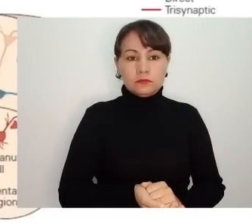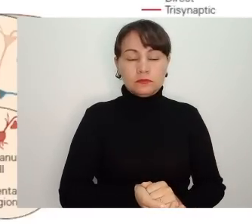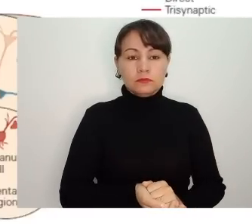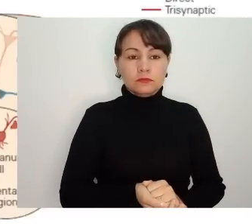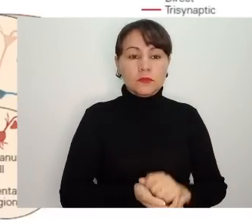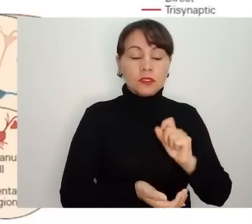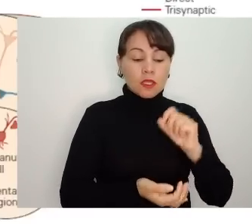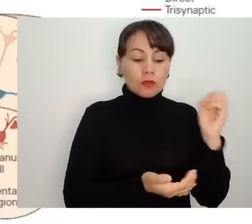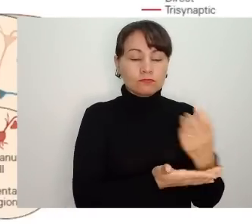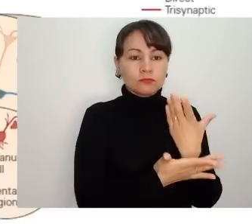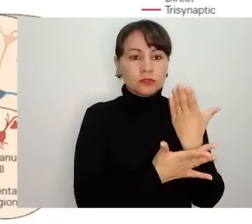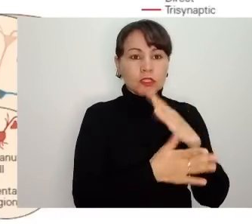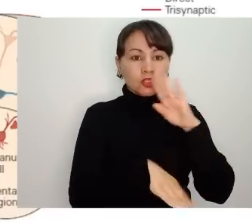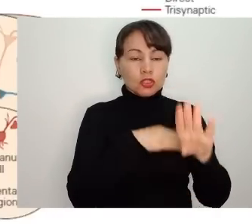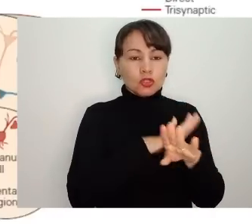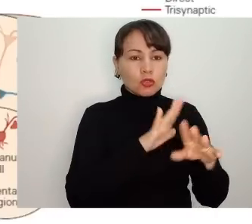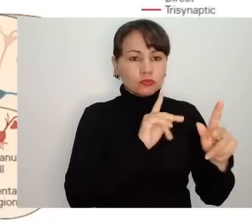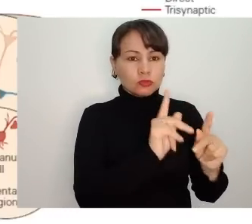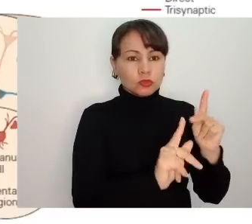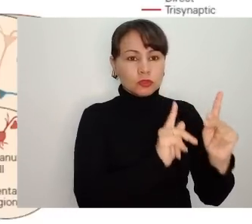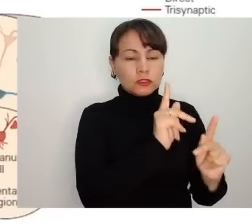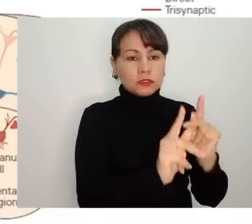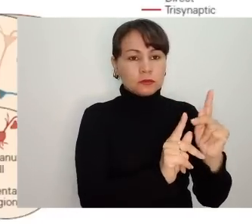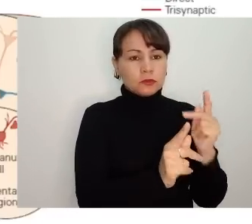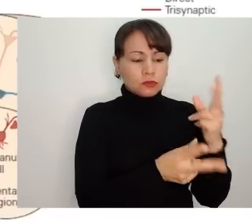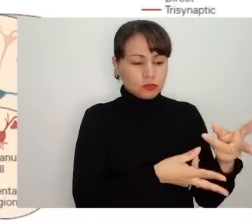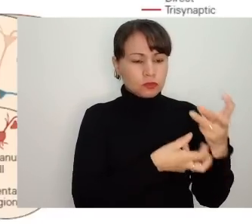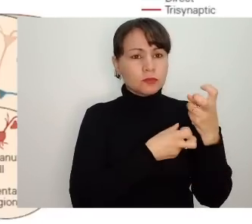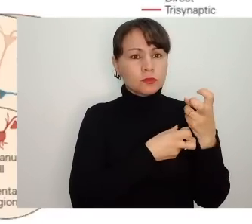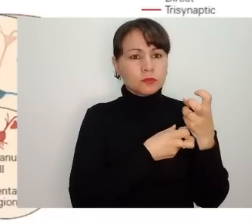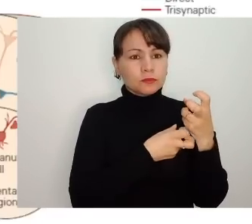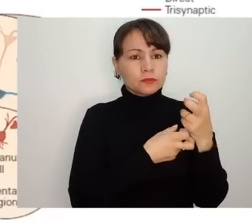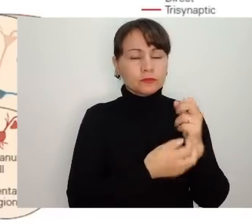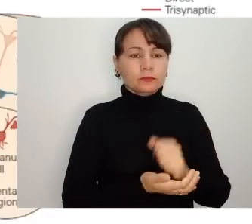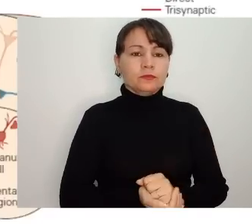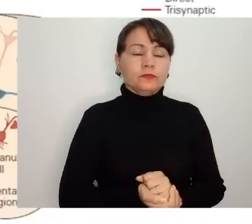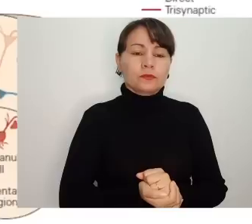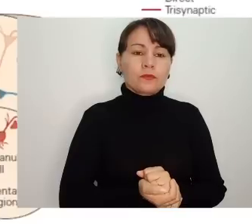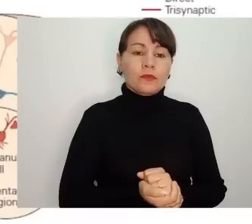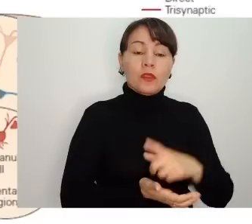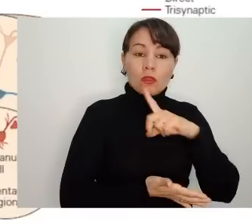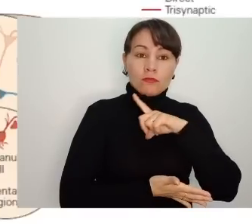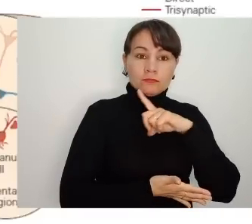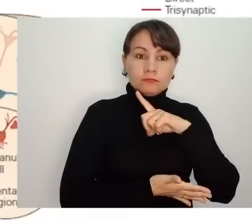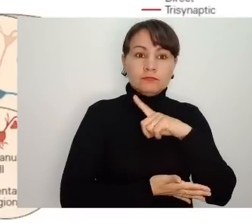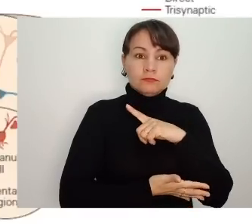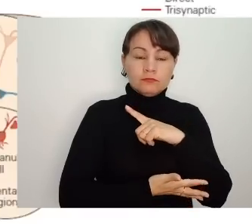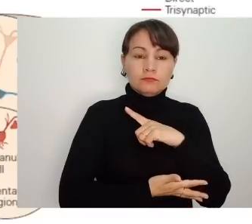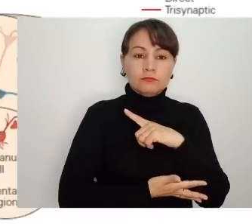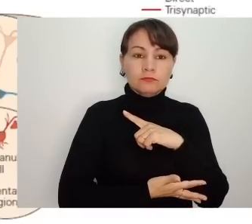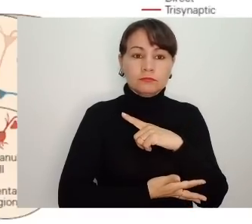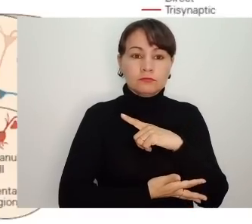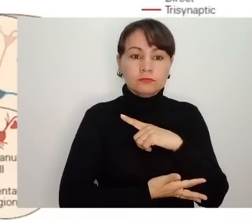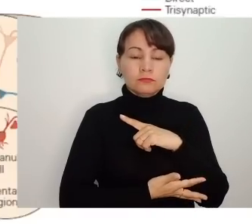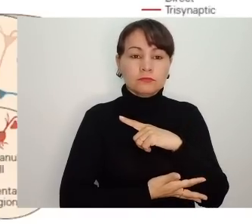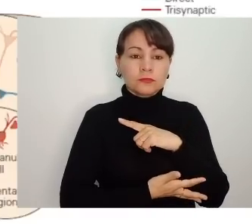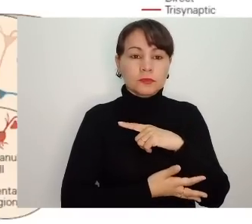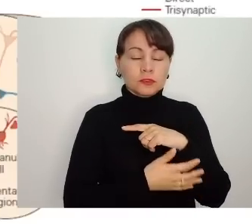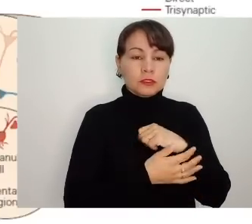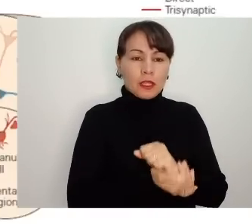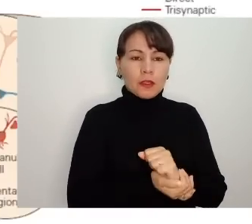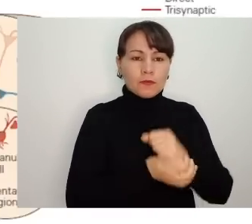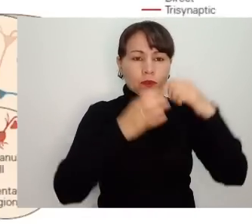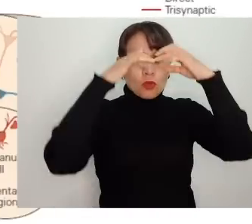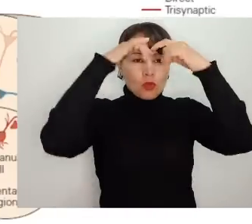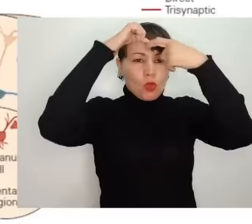é aonde acontece todo aquele processamento que a gente viu. Então, a gente tem aqui, ó,